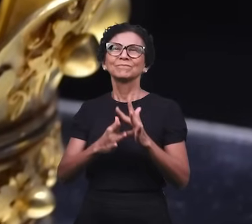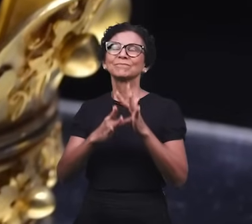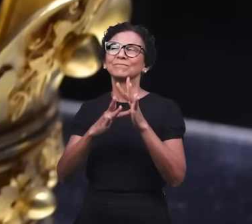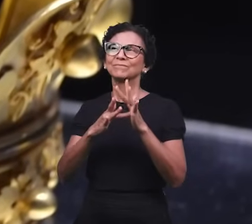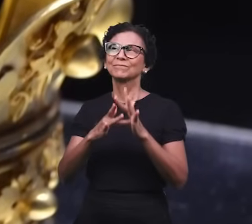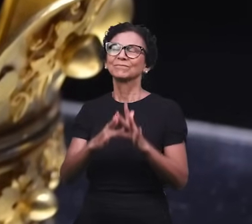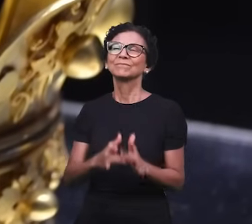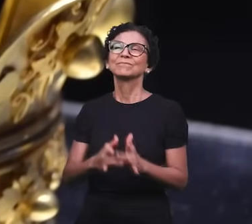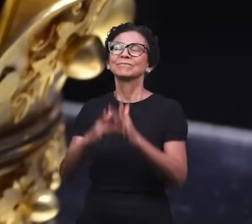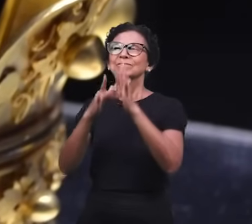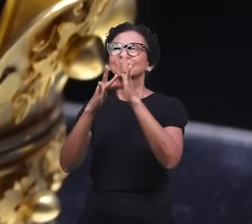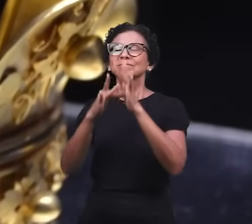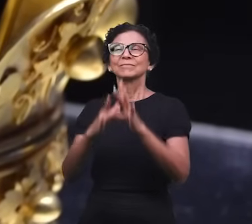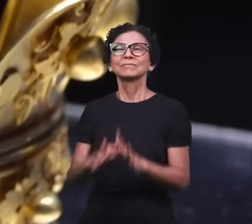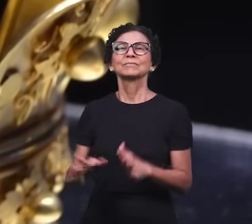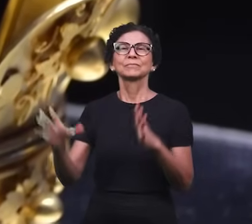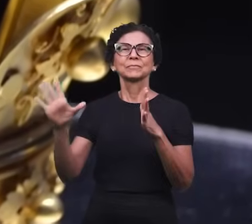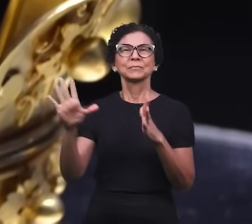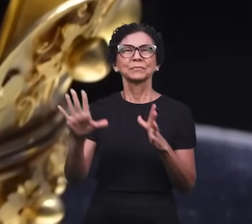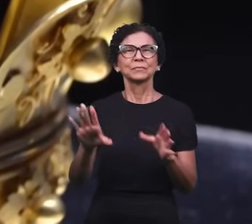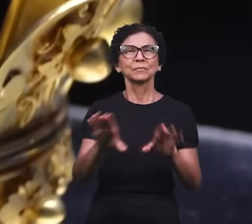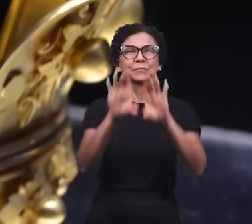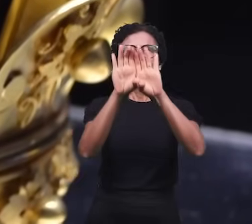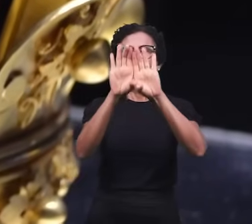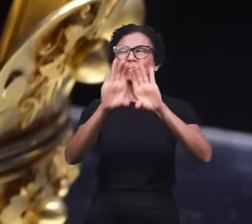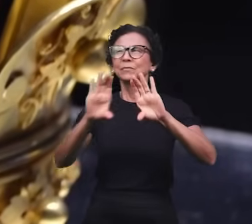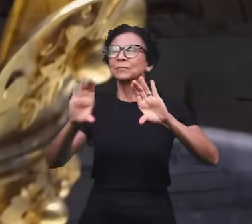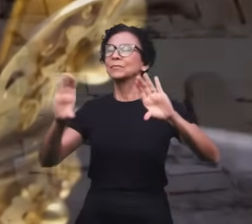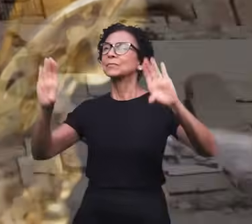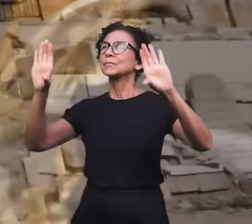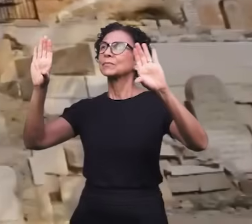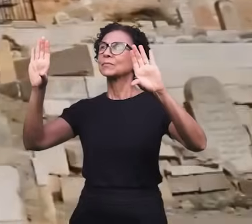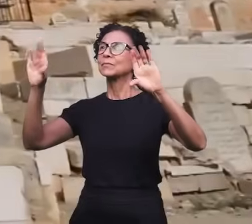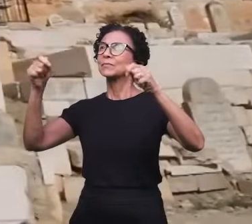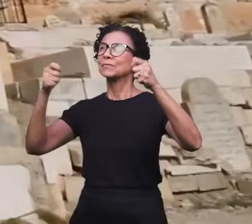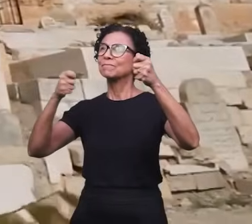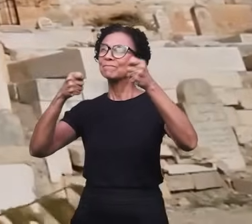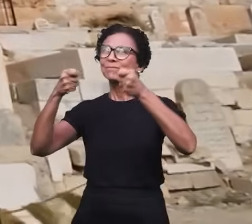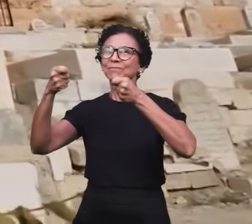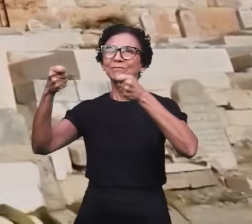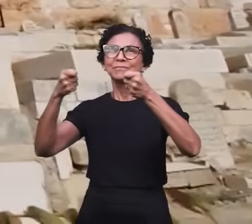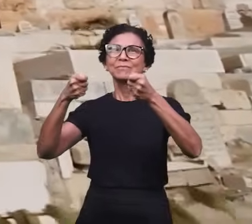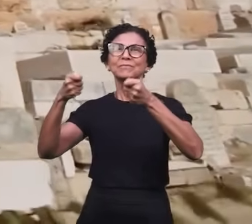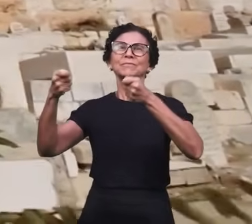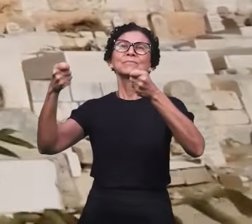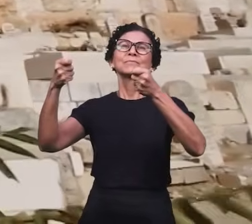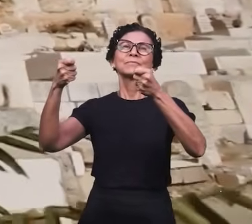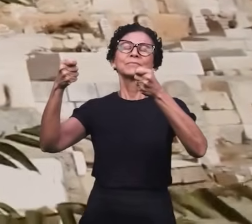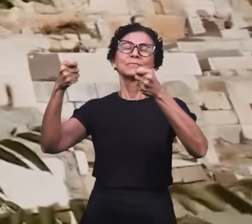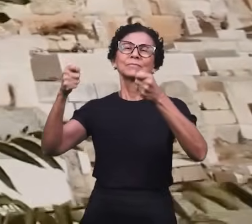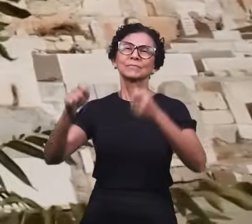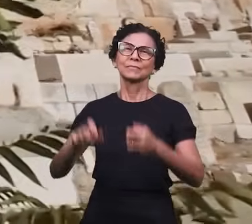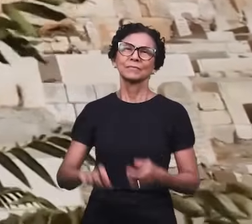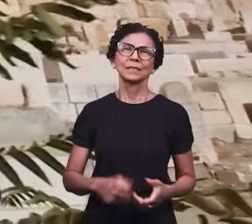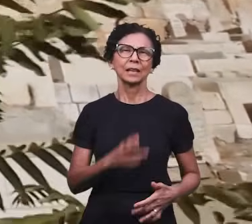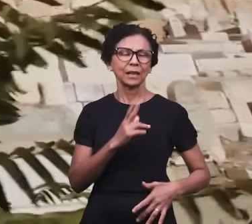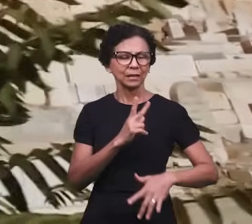para reinar sobre nós na cidade santa.